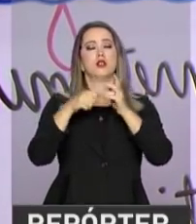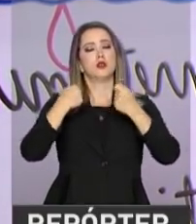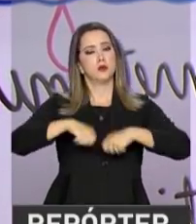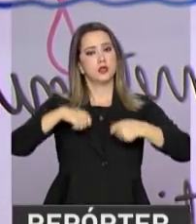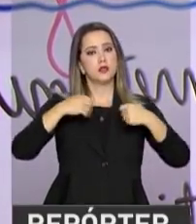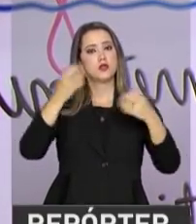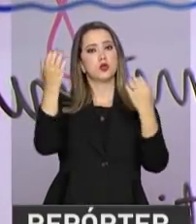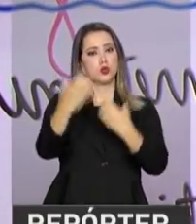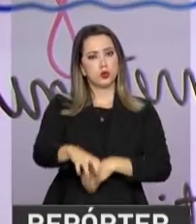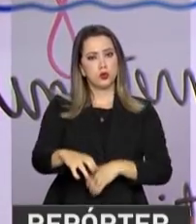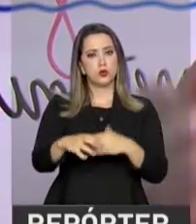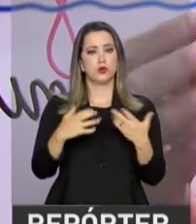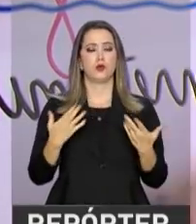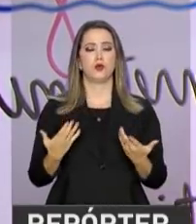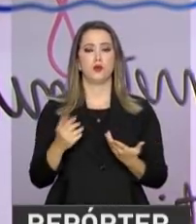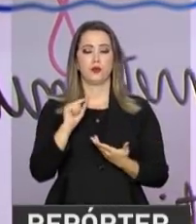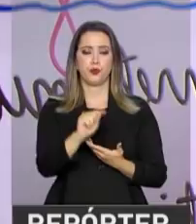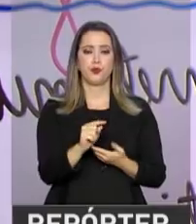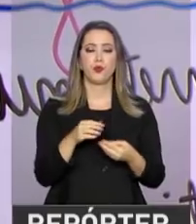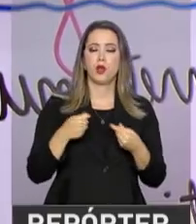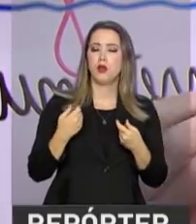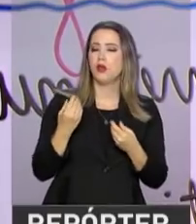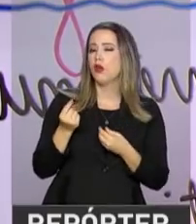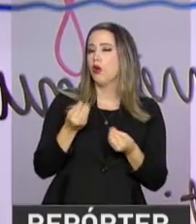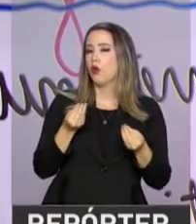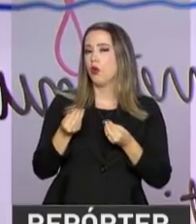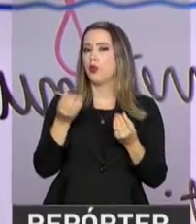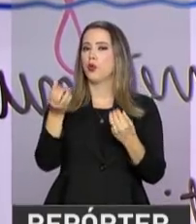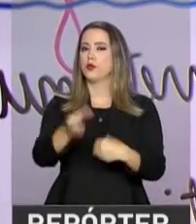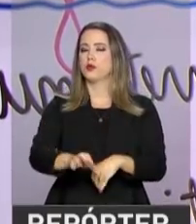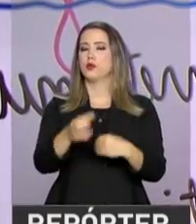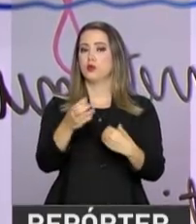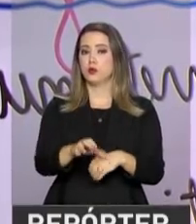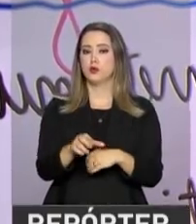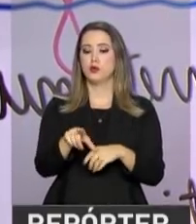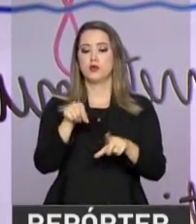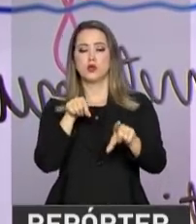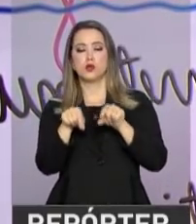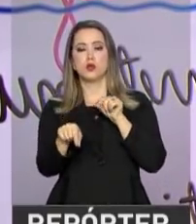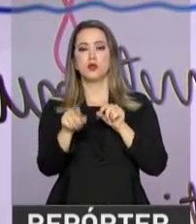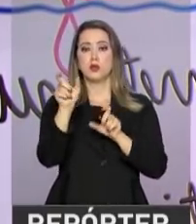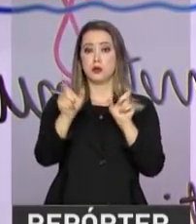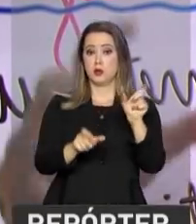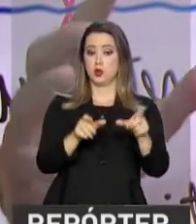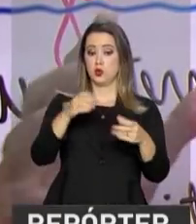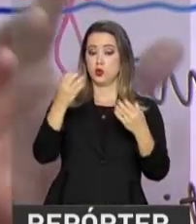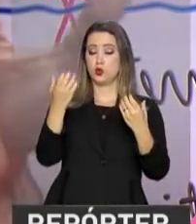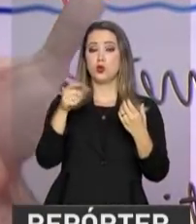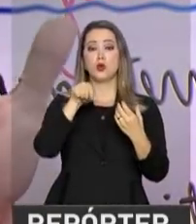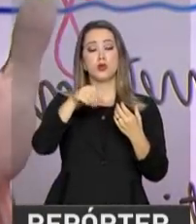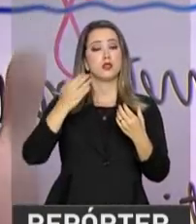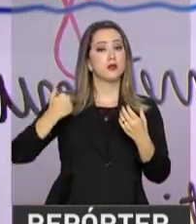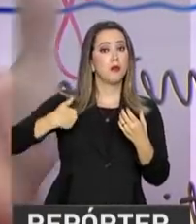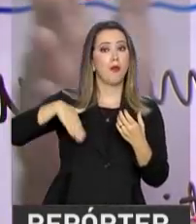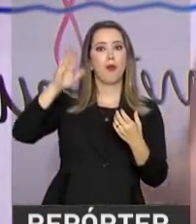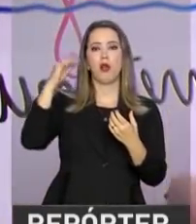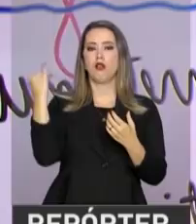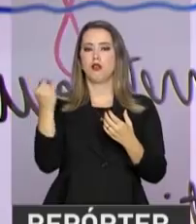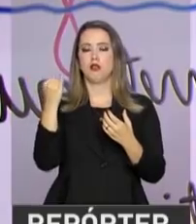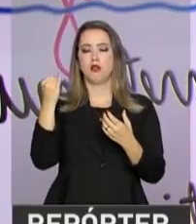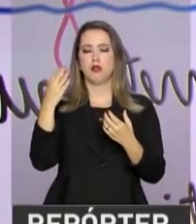88 que tem que fazer concurso público o que ela faz ela vai selecionar via concurso aquelas pessoas que realmente